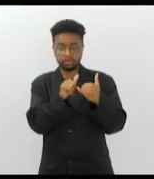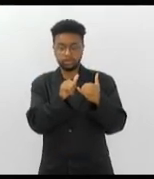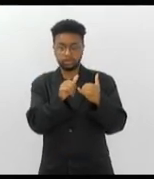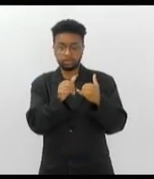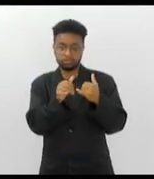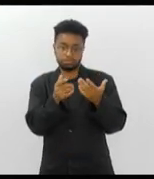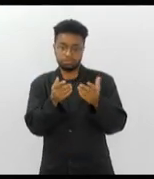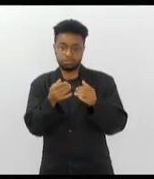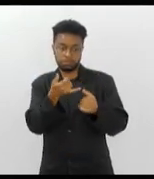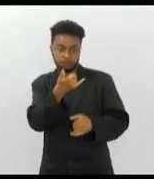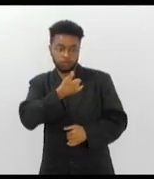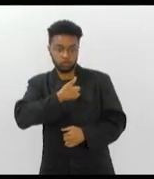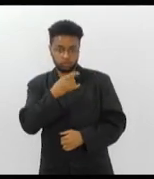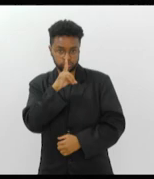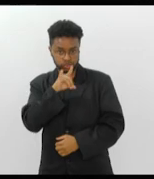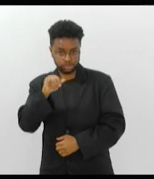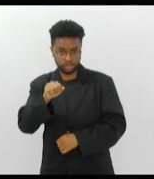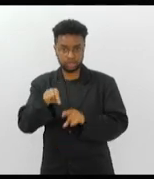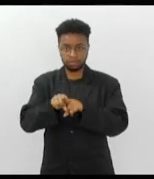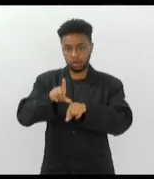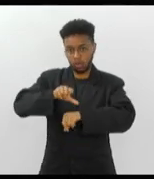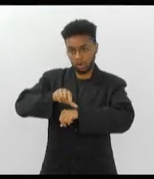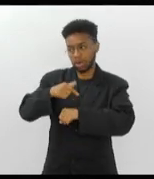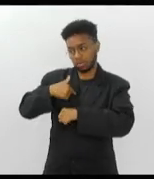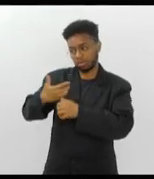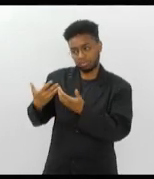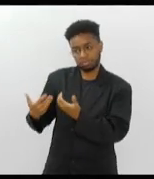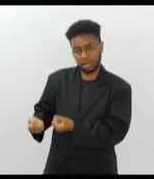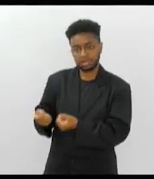propôs um dia, uma hora, que eu aceitei,